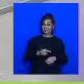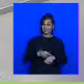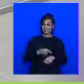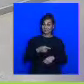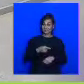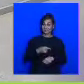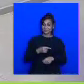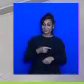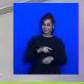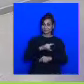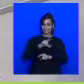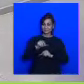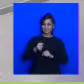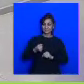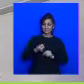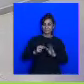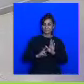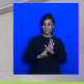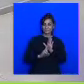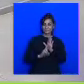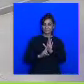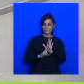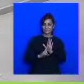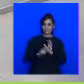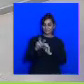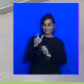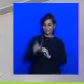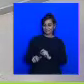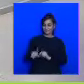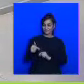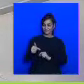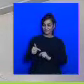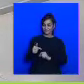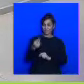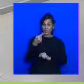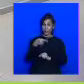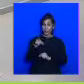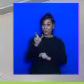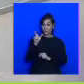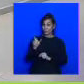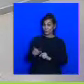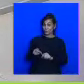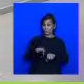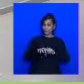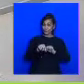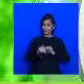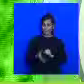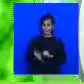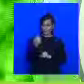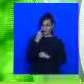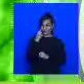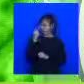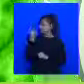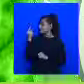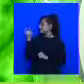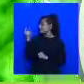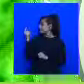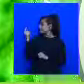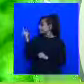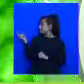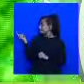E agora sortearemos o número correspondente à coluna número 7. A última coluna do Super 7, bola